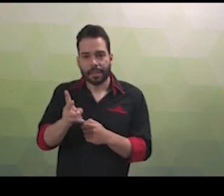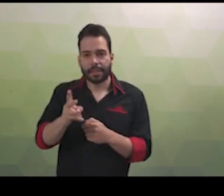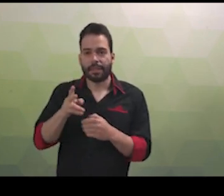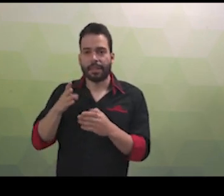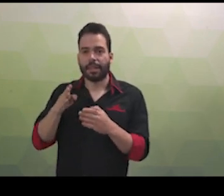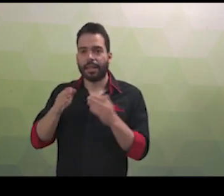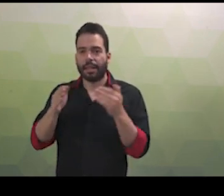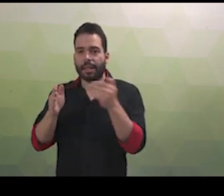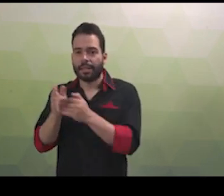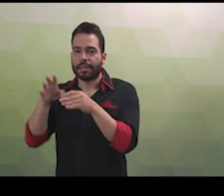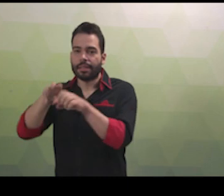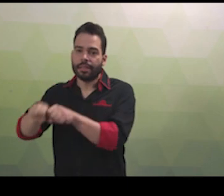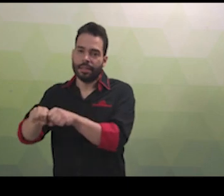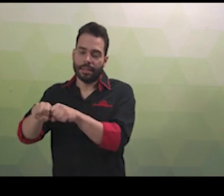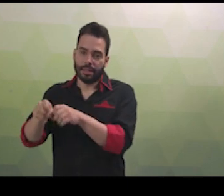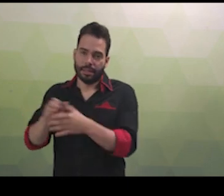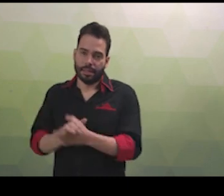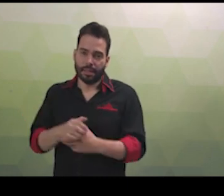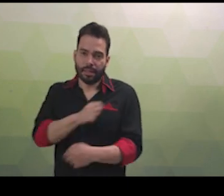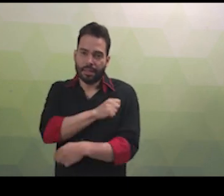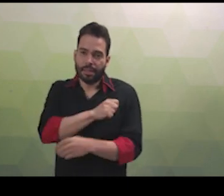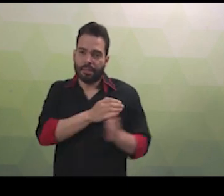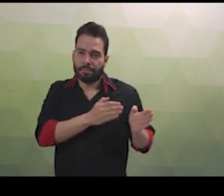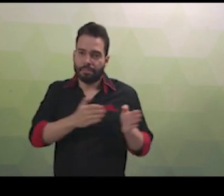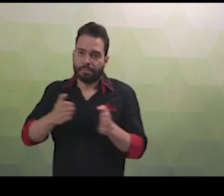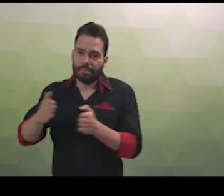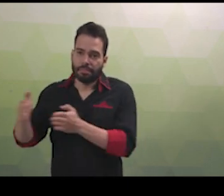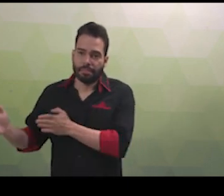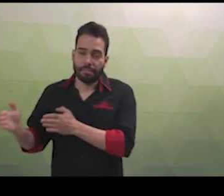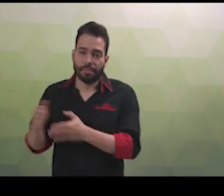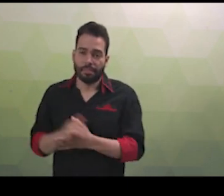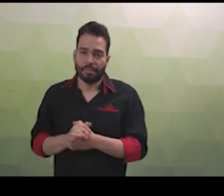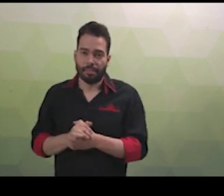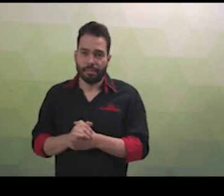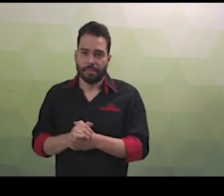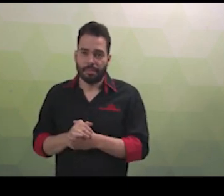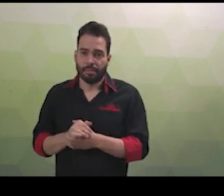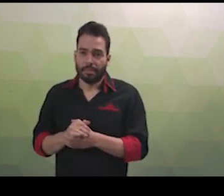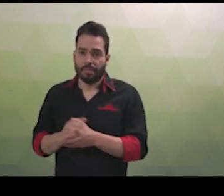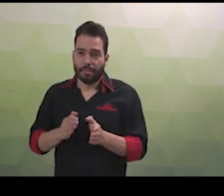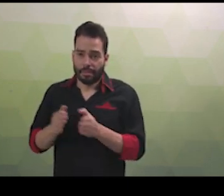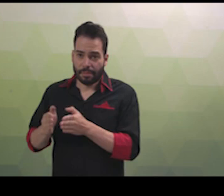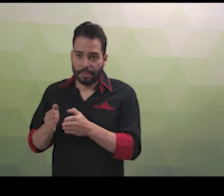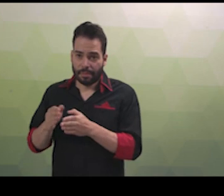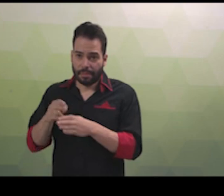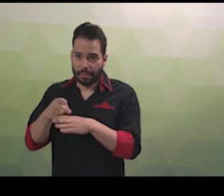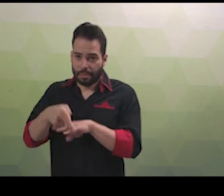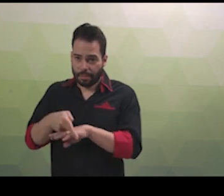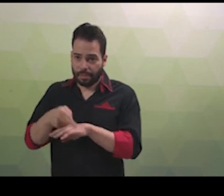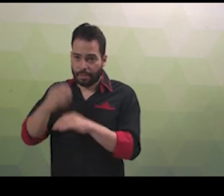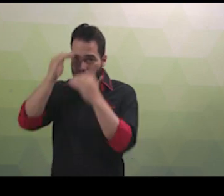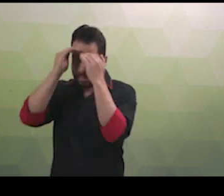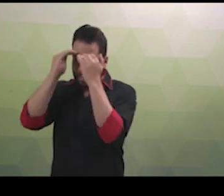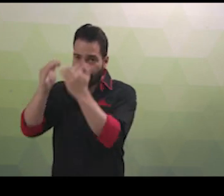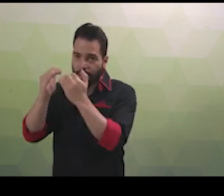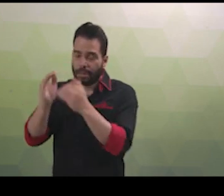e o êxito desses alunos, nas várias nuances de sua trajetória na instituição. A reserva de vagas obedece à